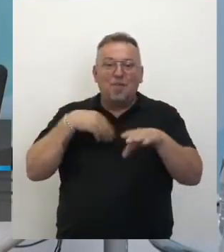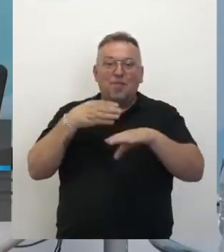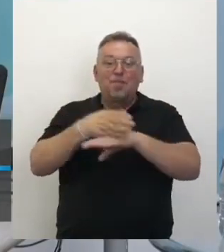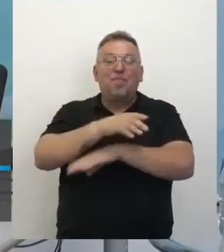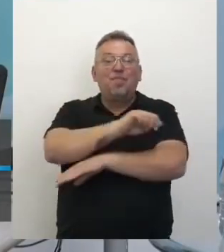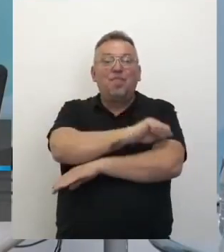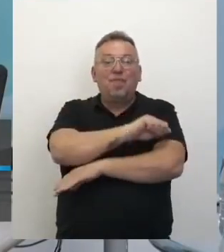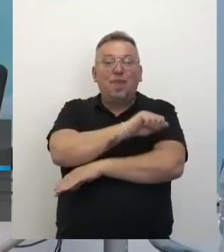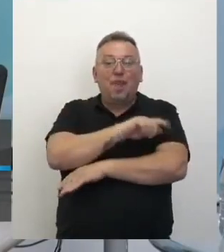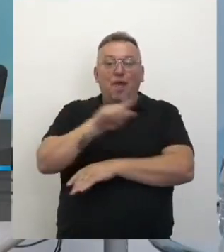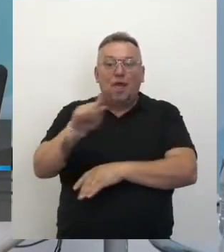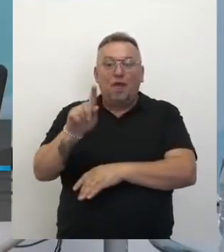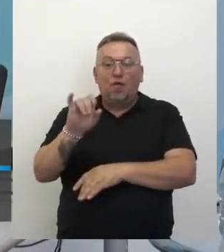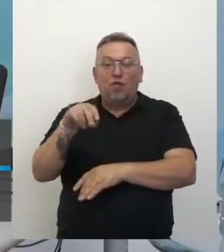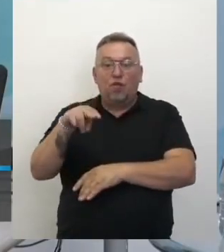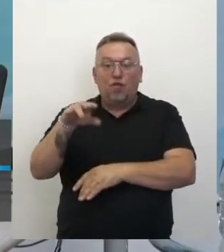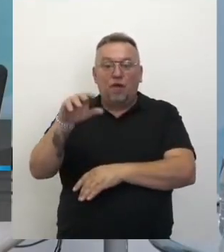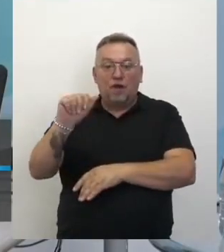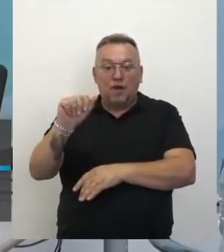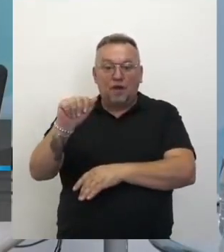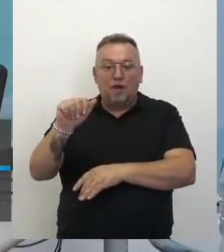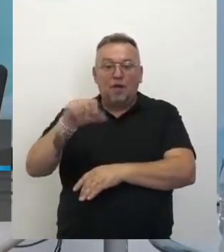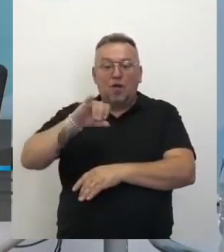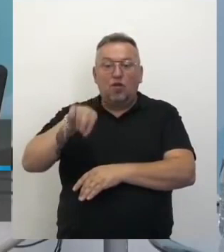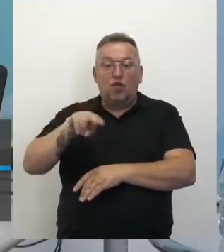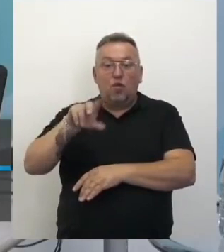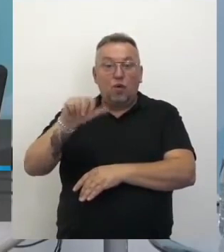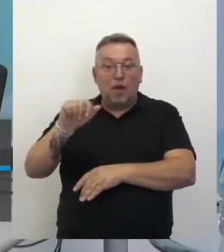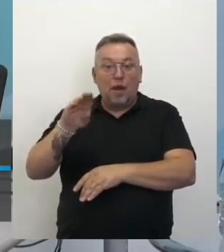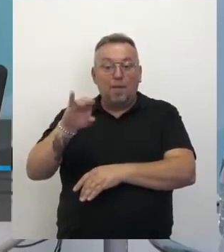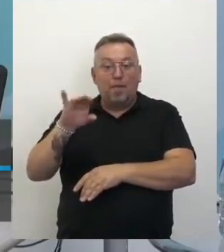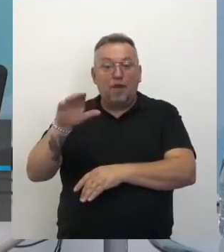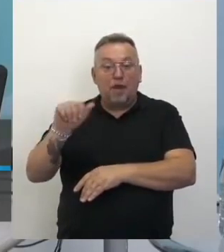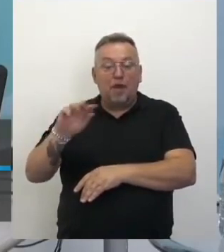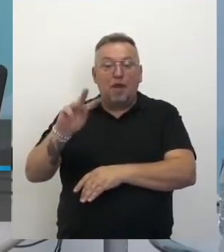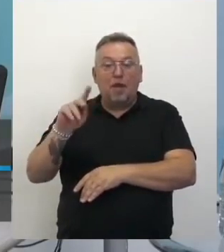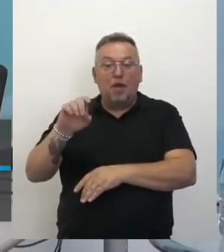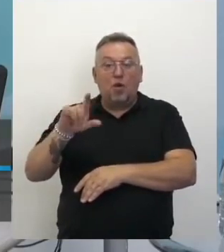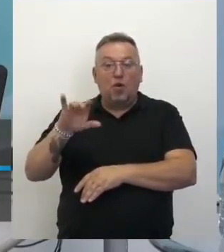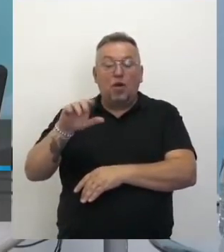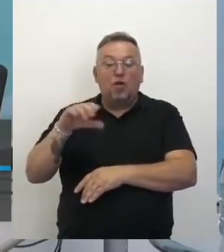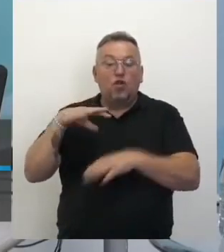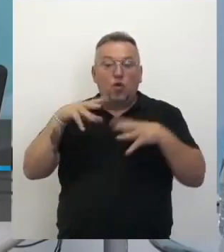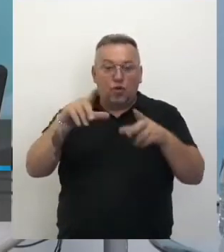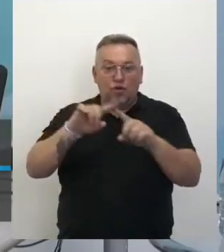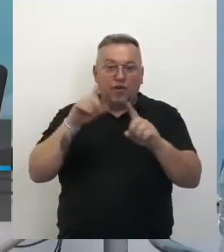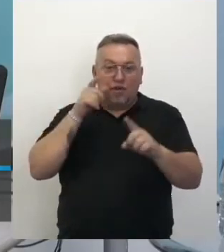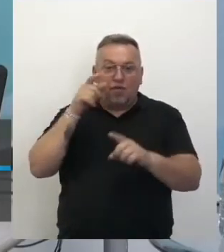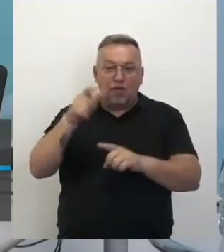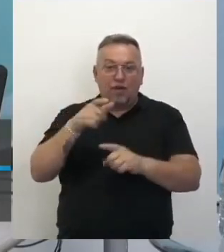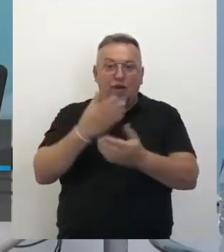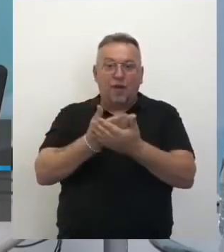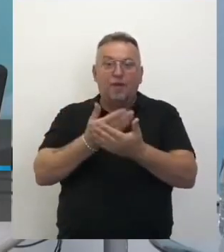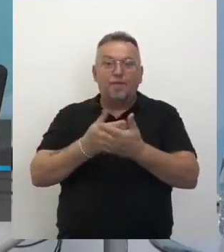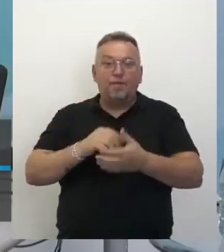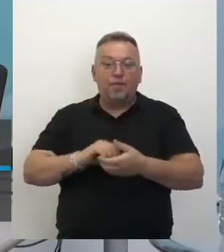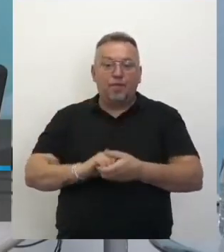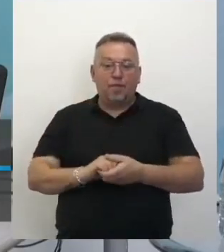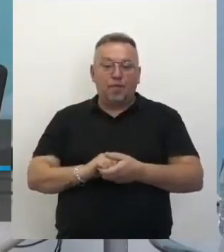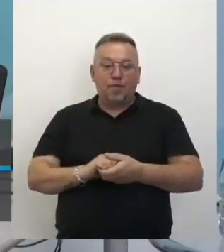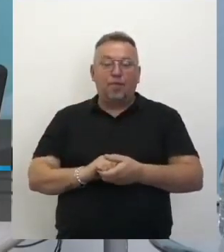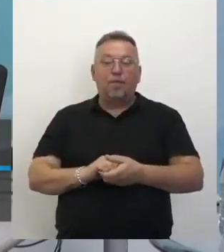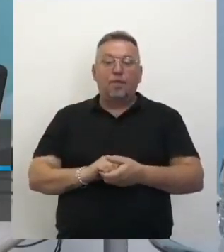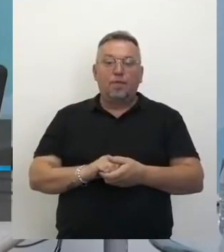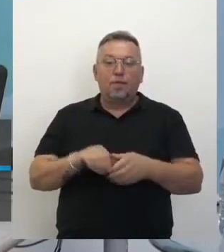alunos Giovana Quatrochi, Júlia Vitória, Beatriz, Heloísa, Maria Clara, Laura, Filipeda, da